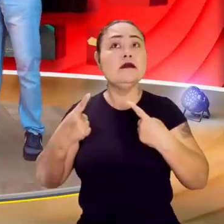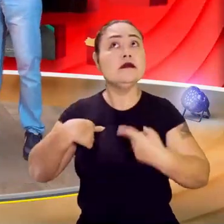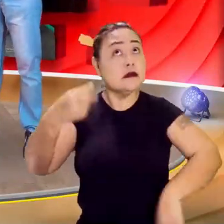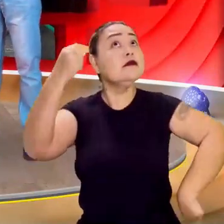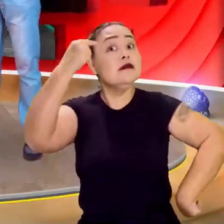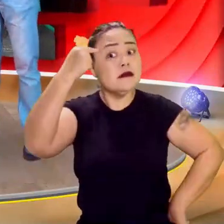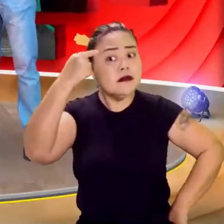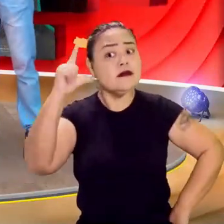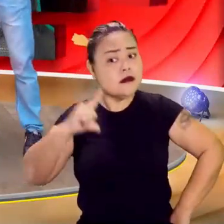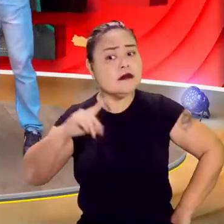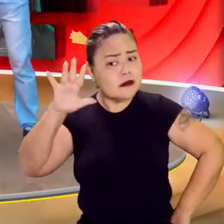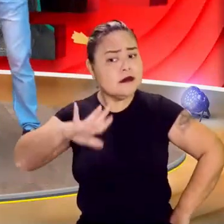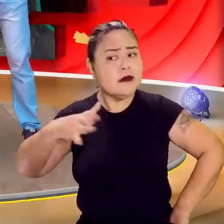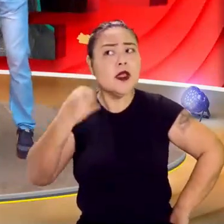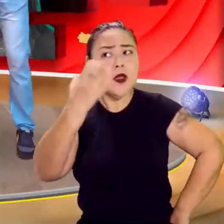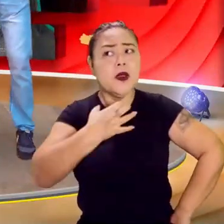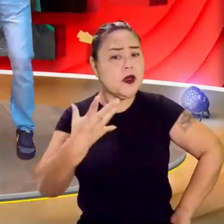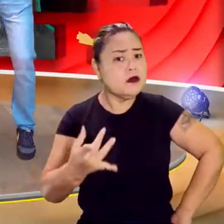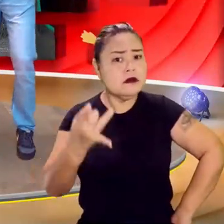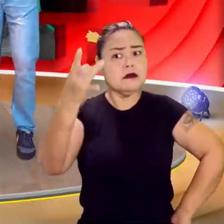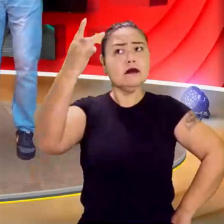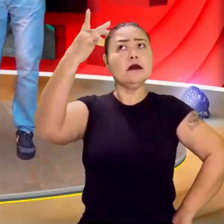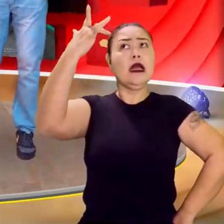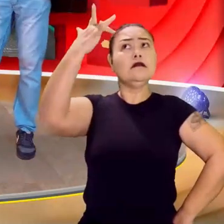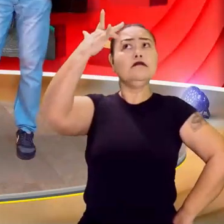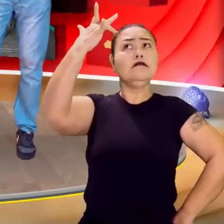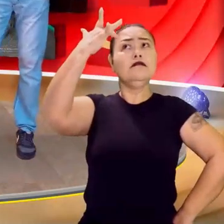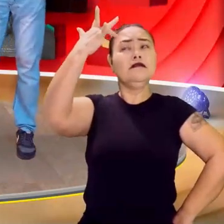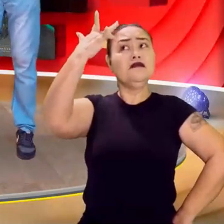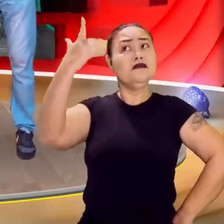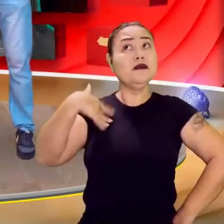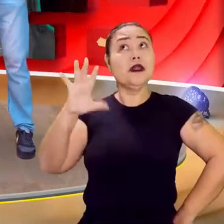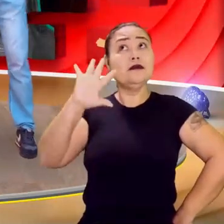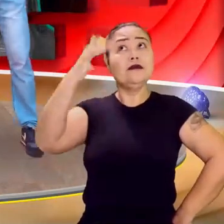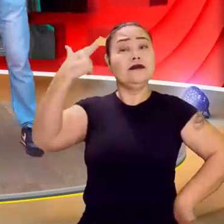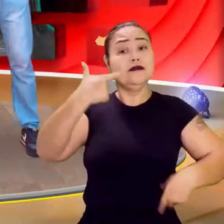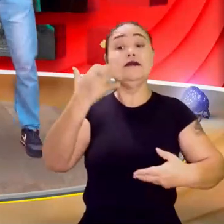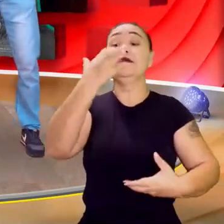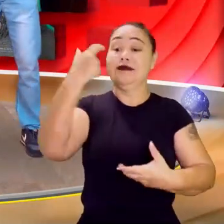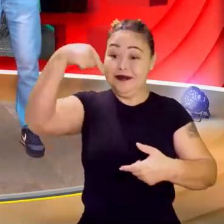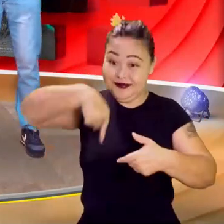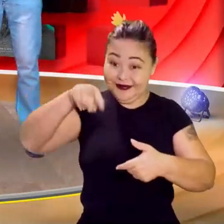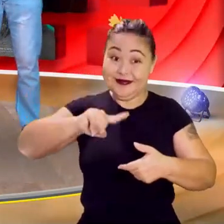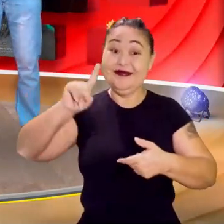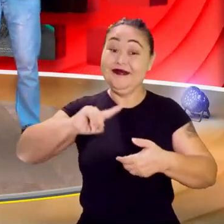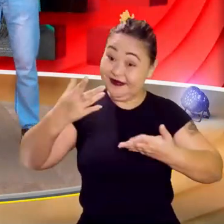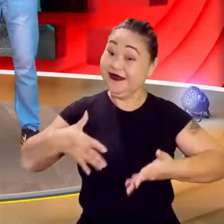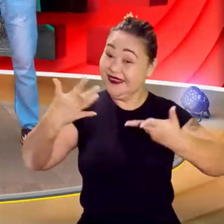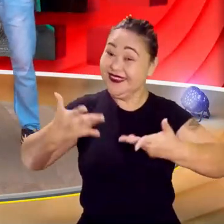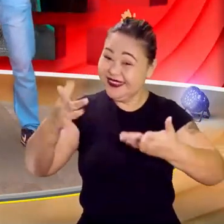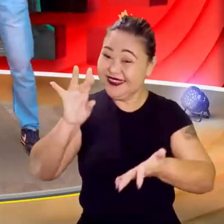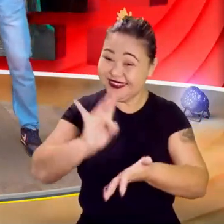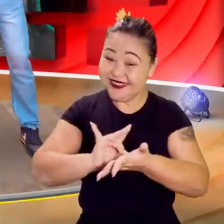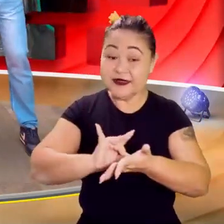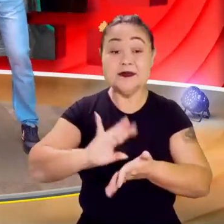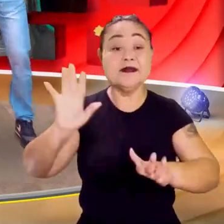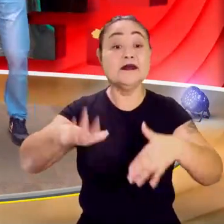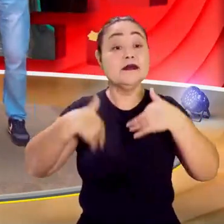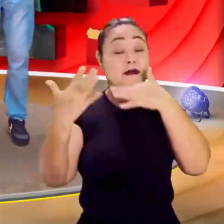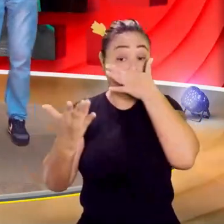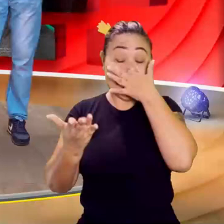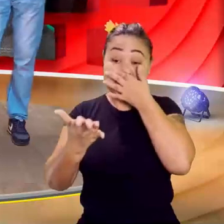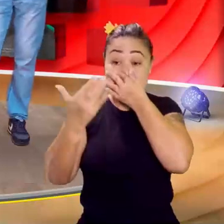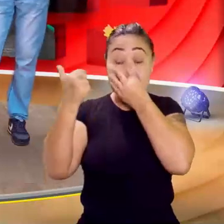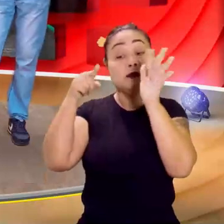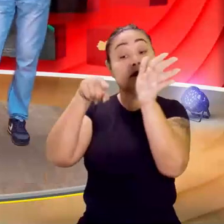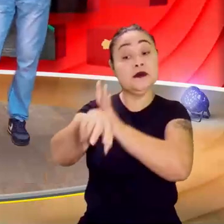vem na mente, gente, as musiquinhas. E quando isso acontece, eu não posso deixar de cantar aqui, porque dá uma animada, não é verdade? Então